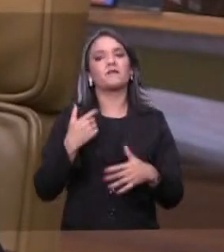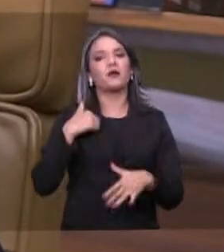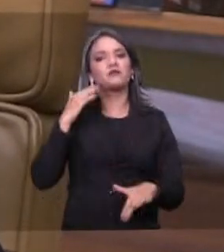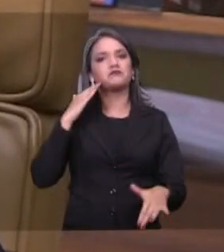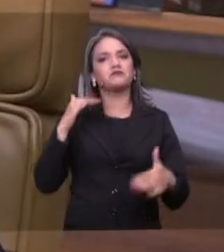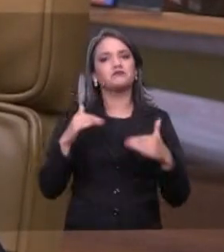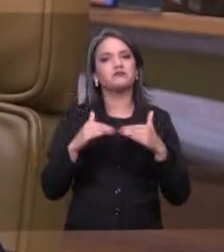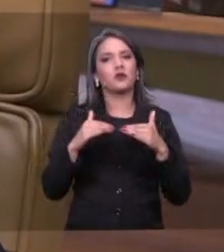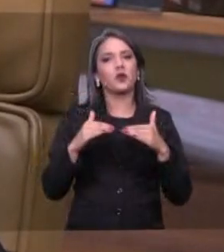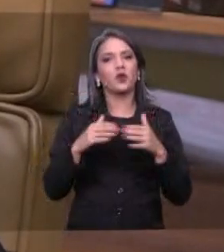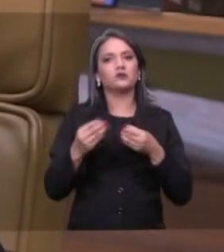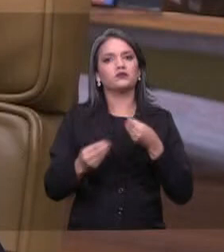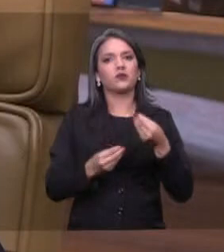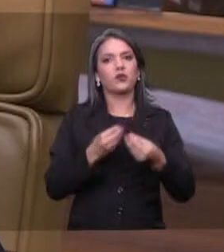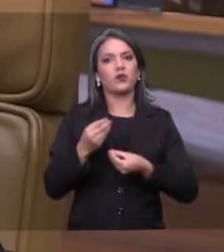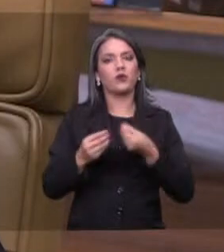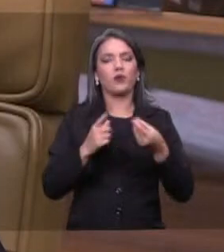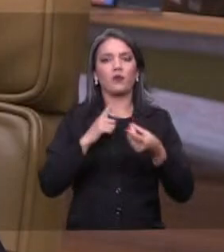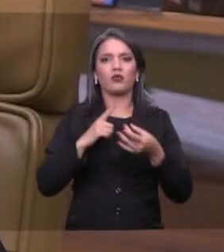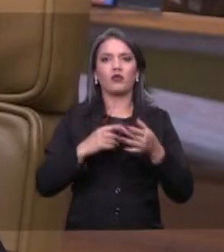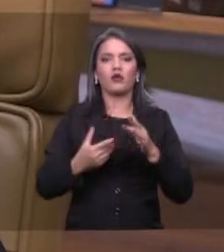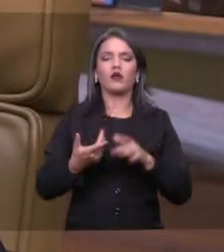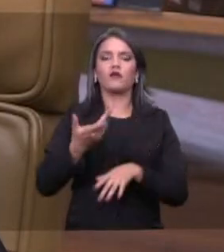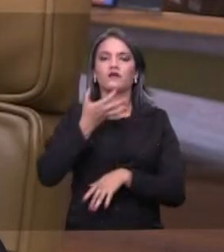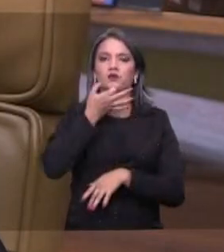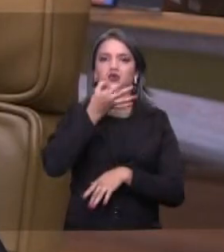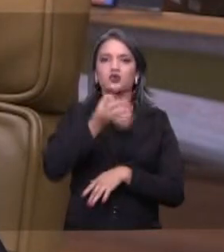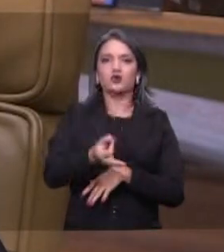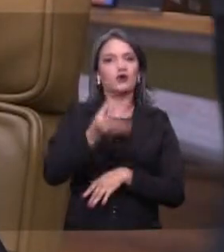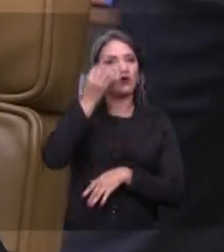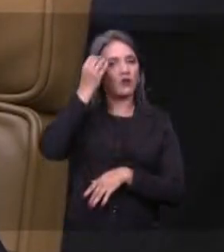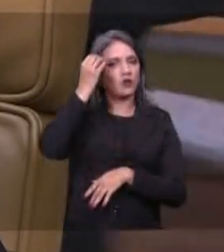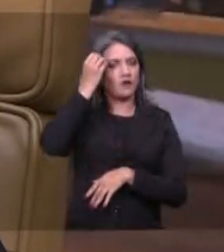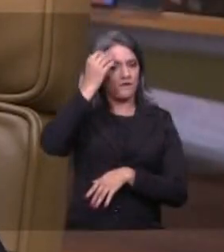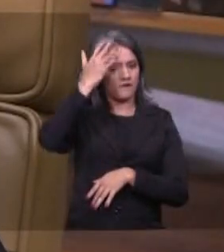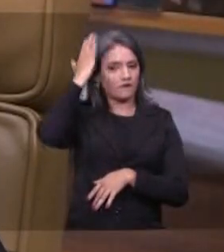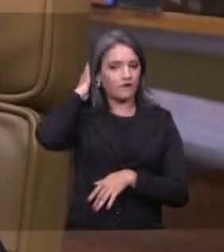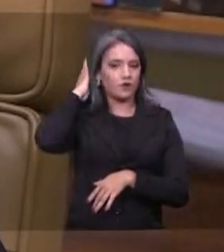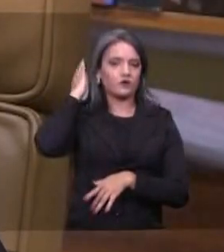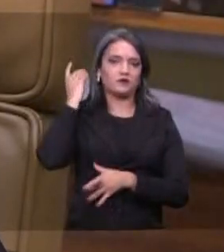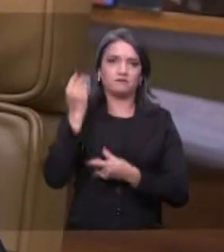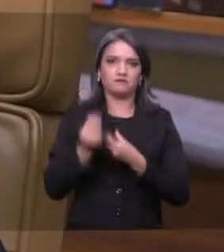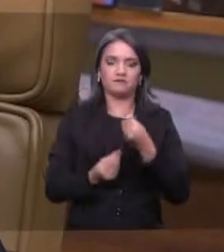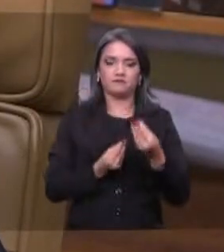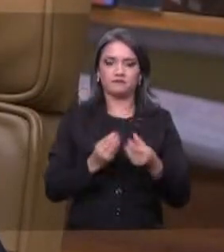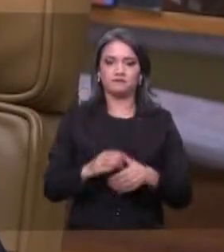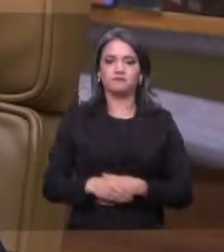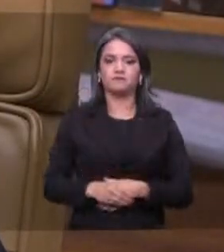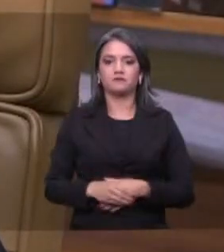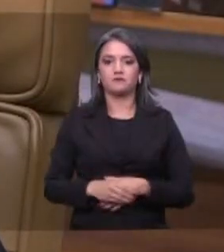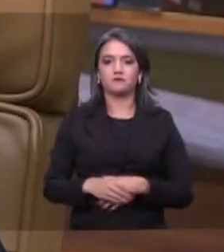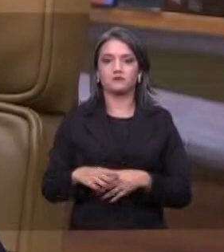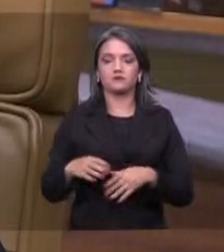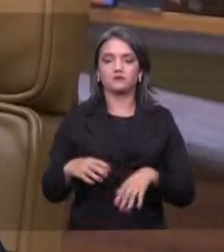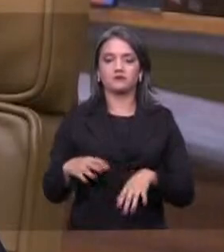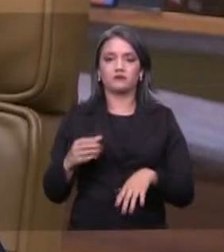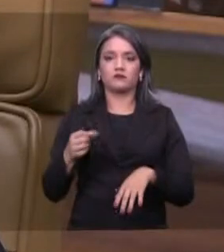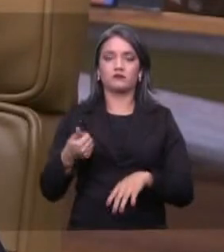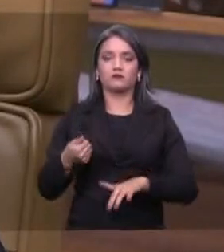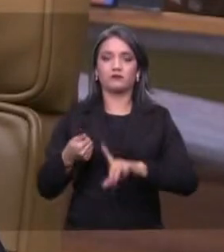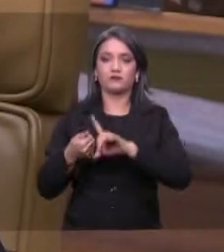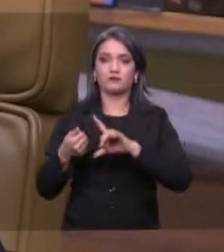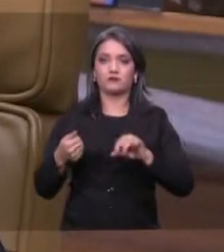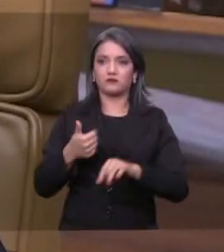a interpretação conforme proposta pelo ministro Luiz Fux, da seguinte forma. Artigo 28.